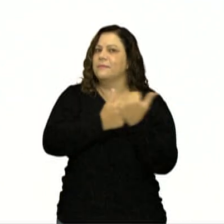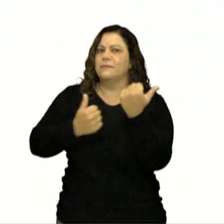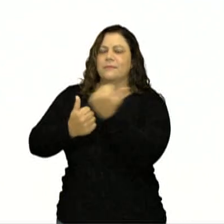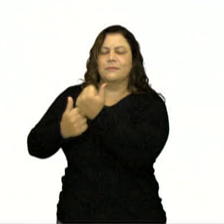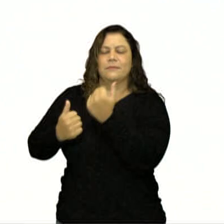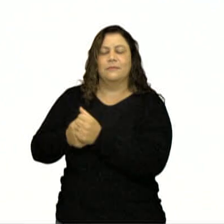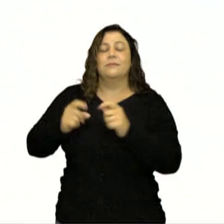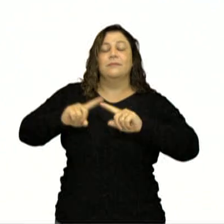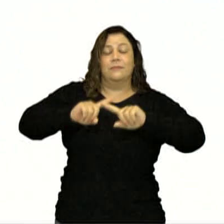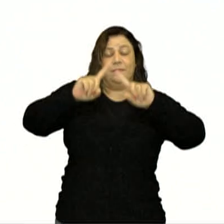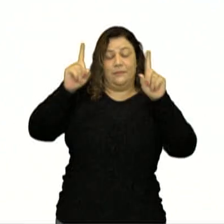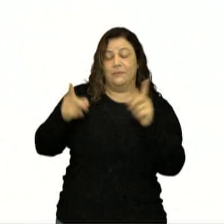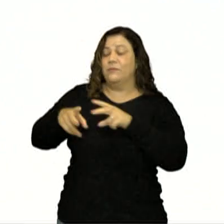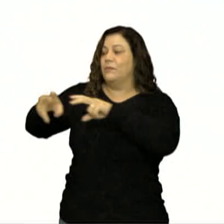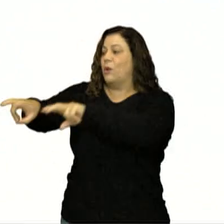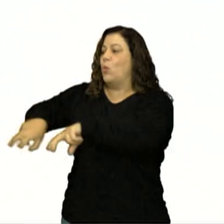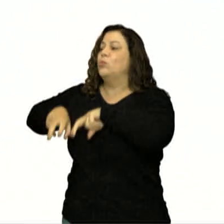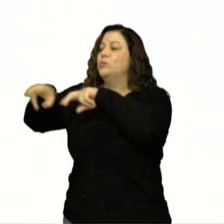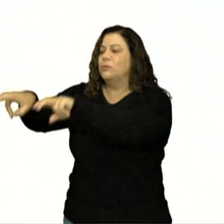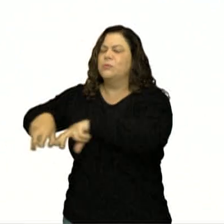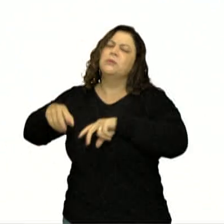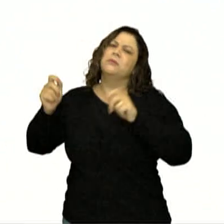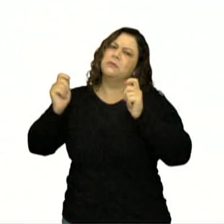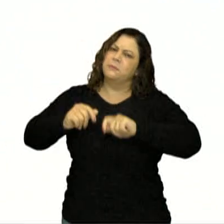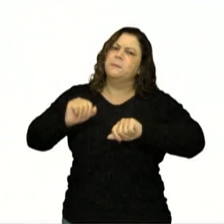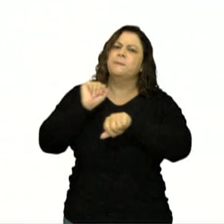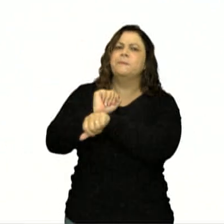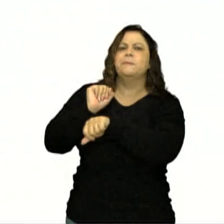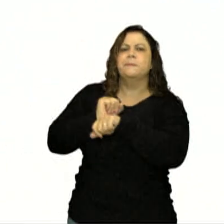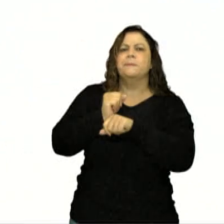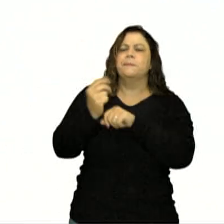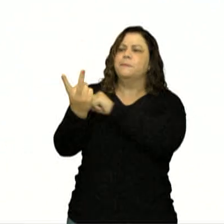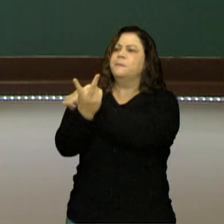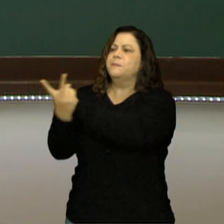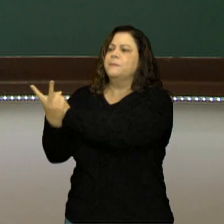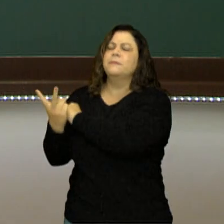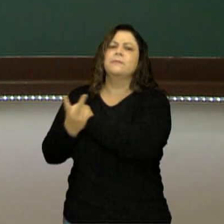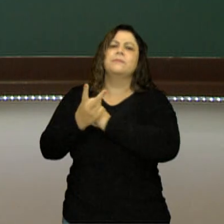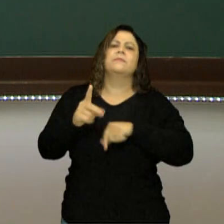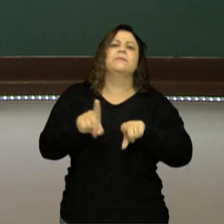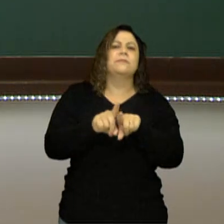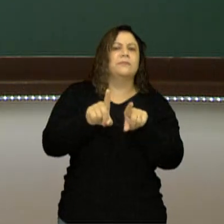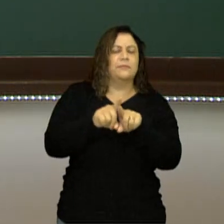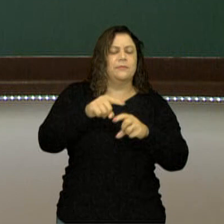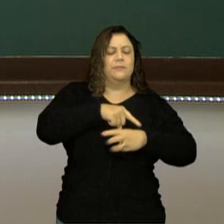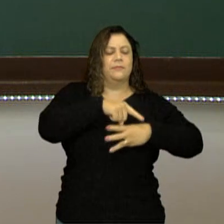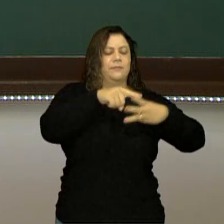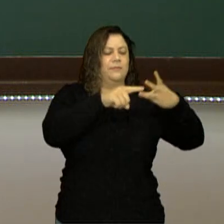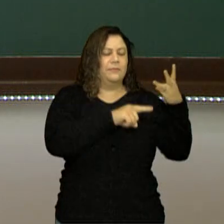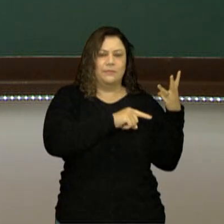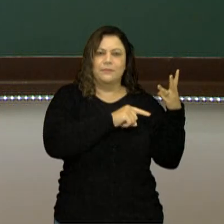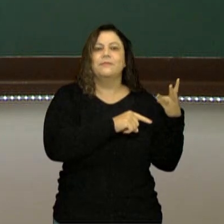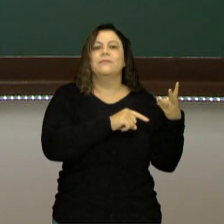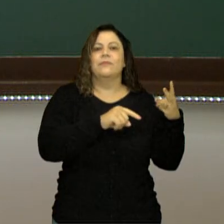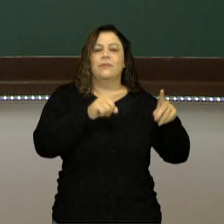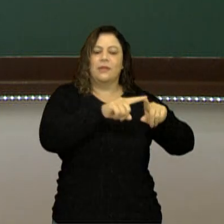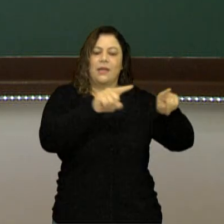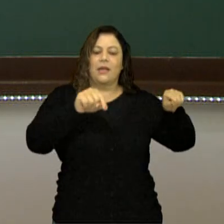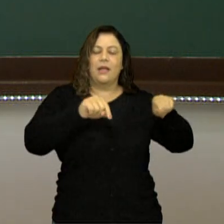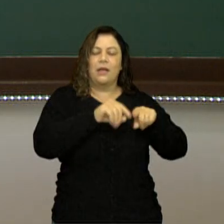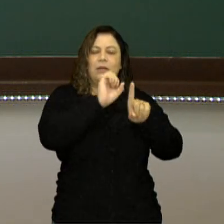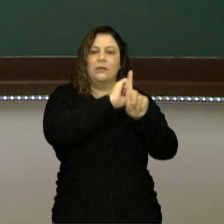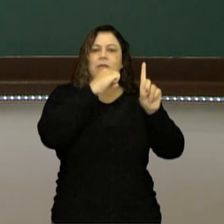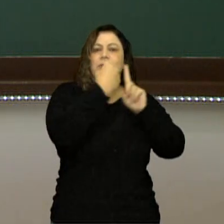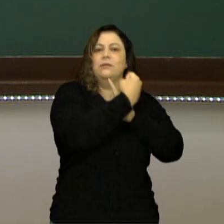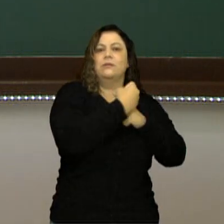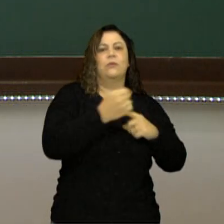sua proteção. Então veja, esse conjunto, o apoio dos três setores aí da sociedade foi importante